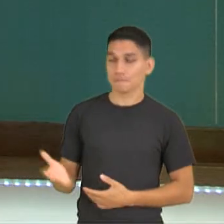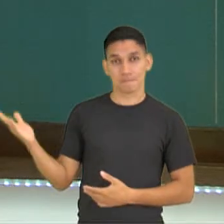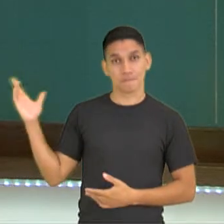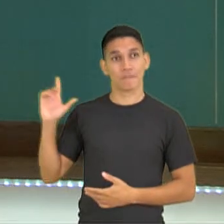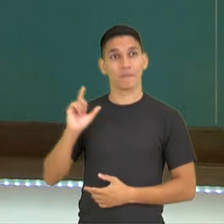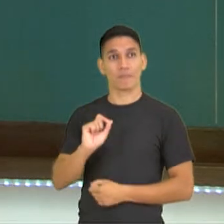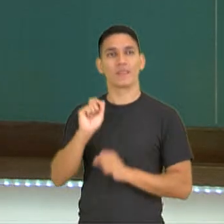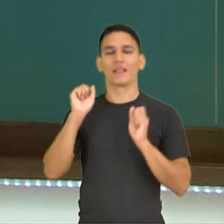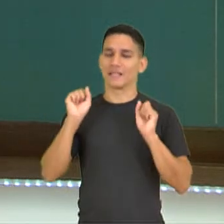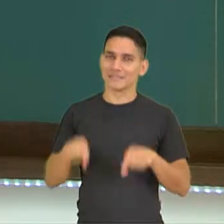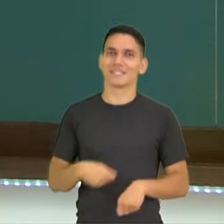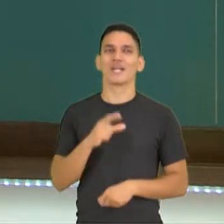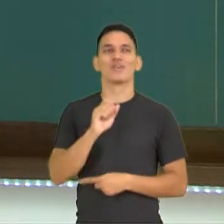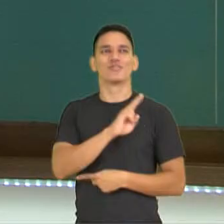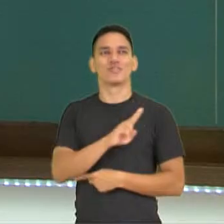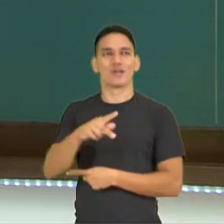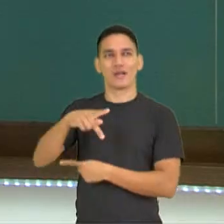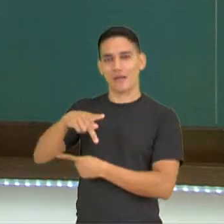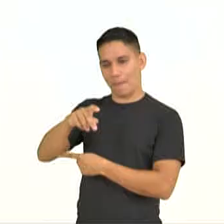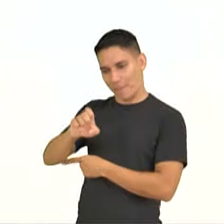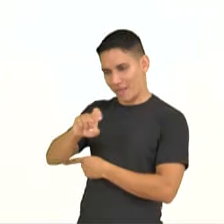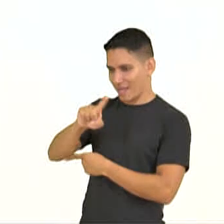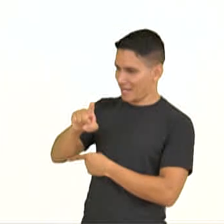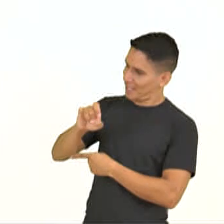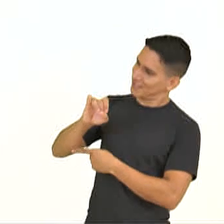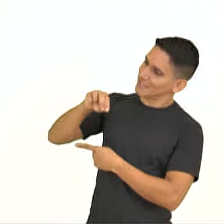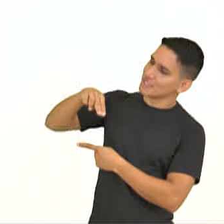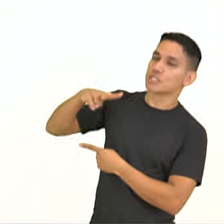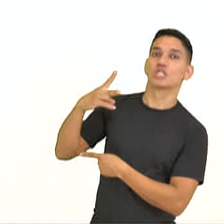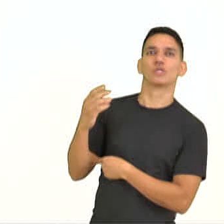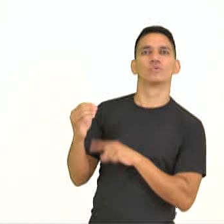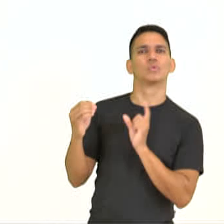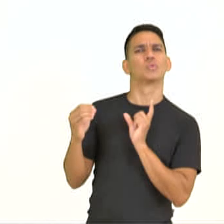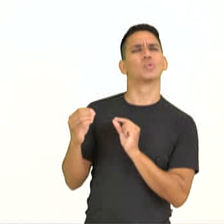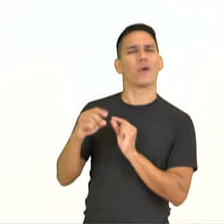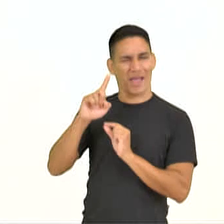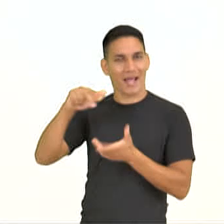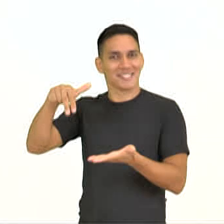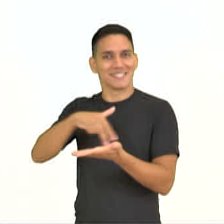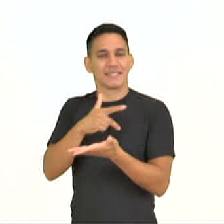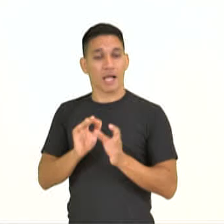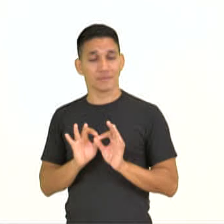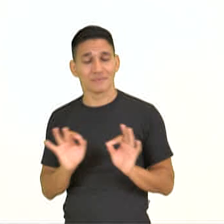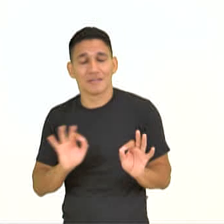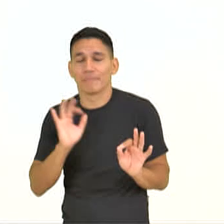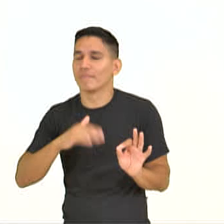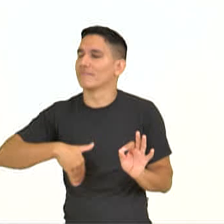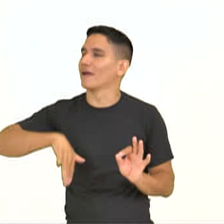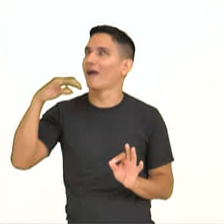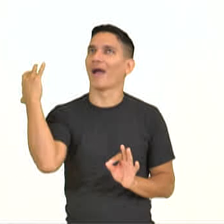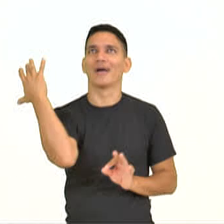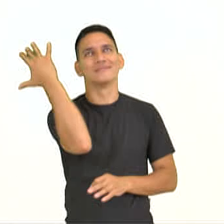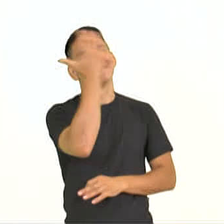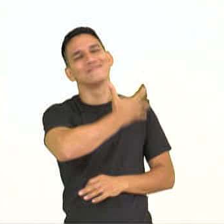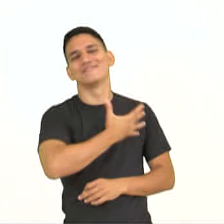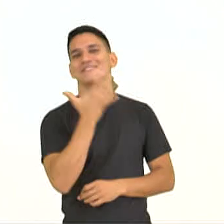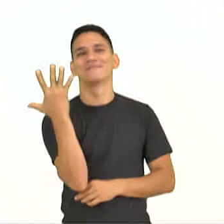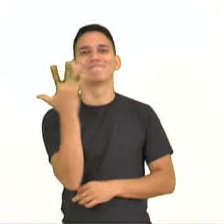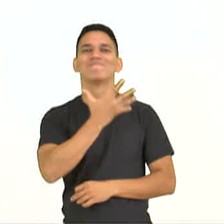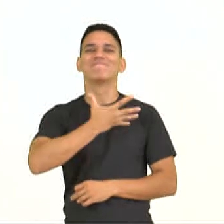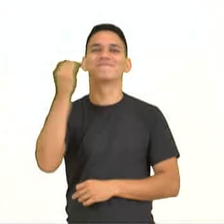Agora sim, o pezinho, uma das danças mais simples e mais belas da cultura